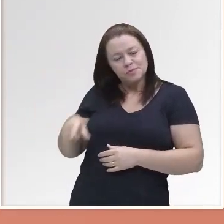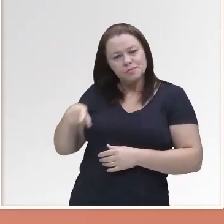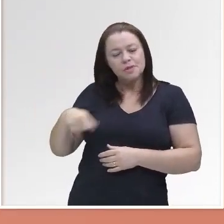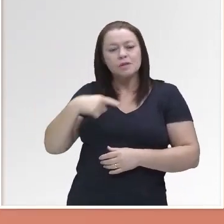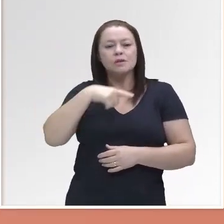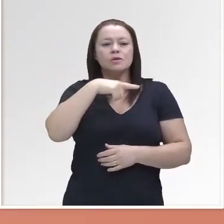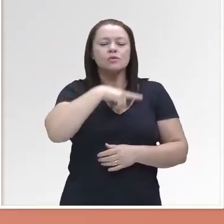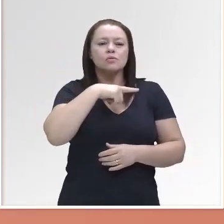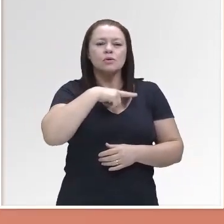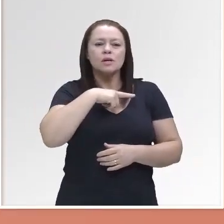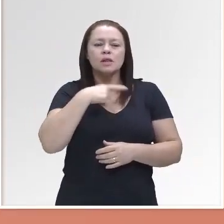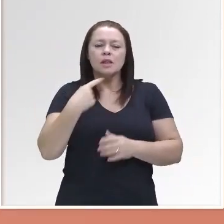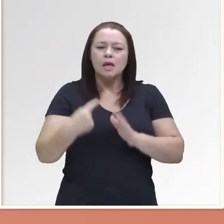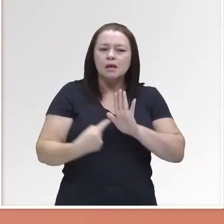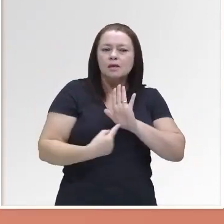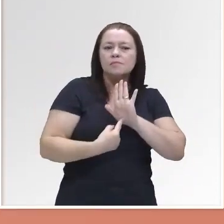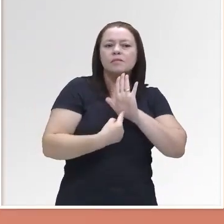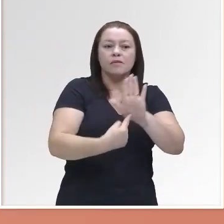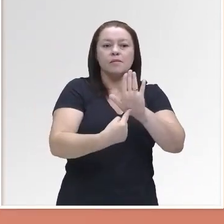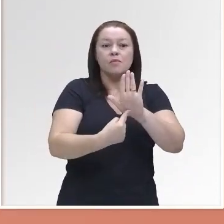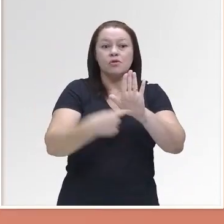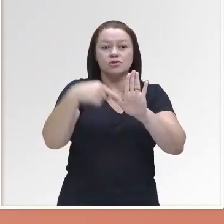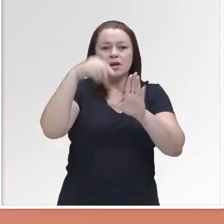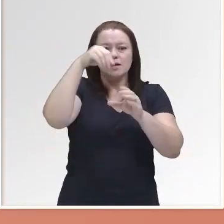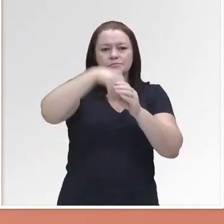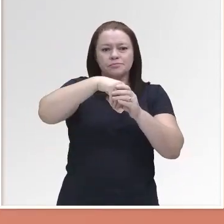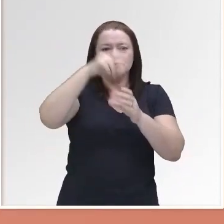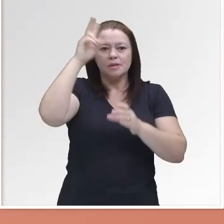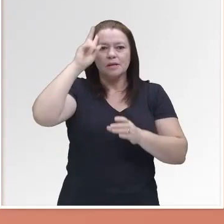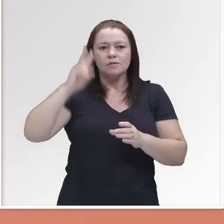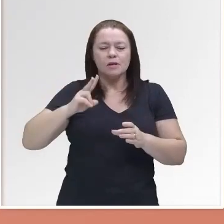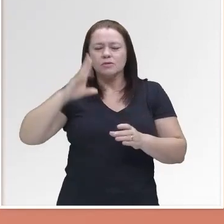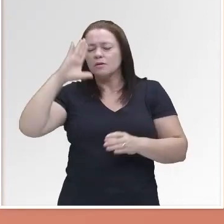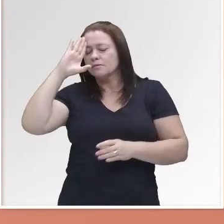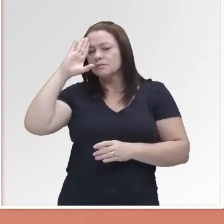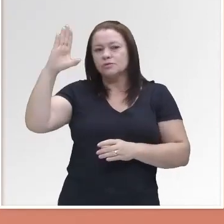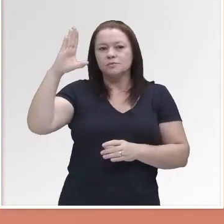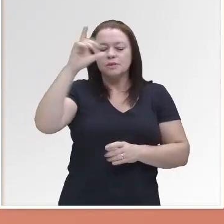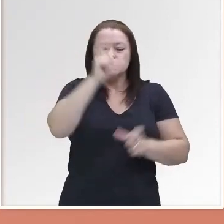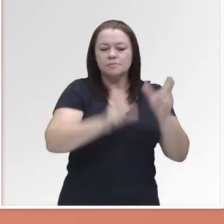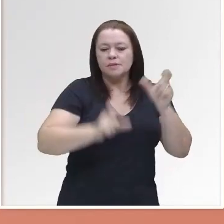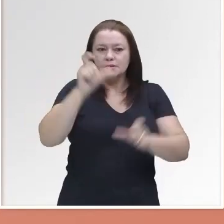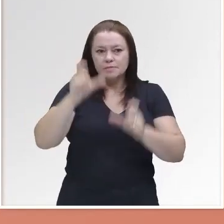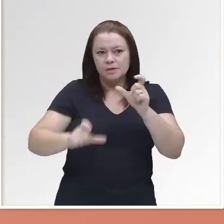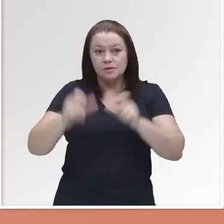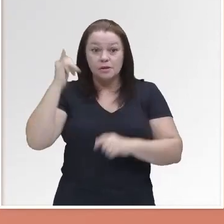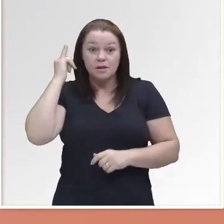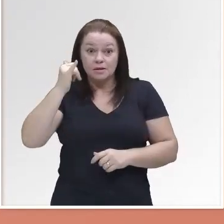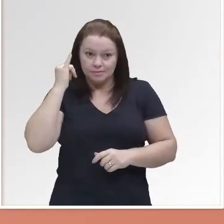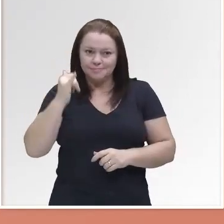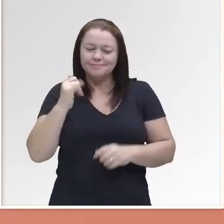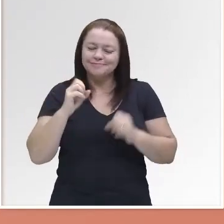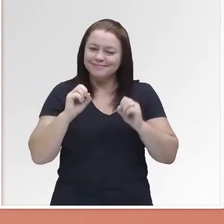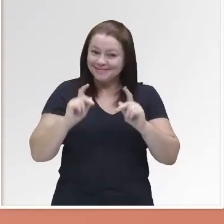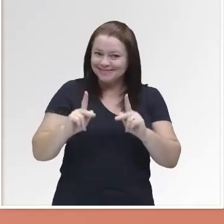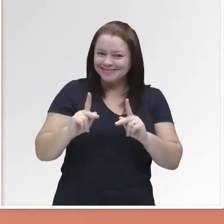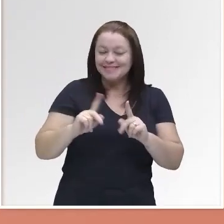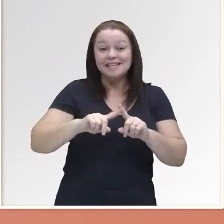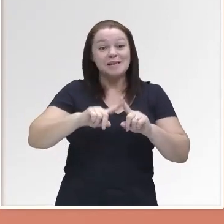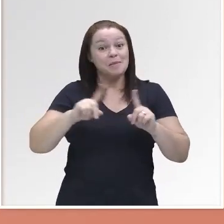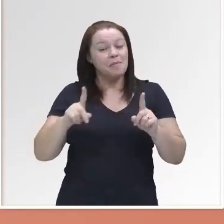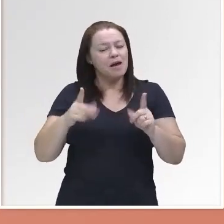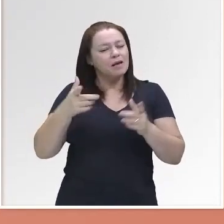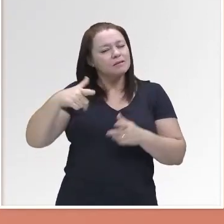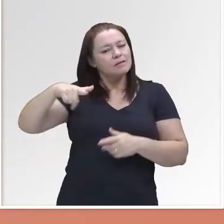os principais elementos da narração. Mas antes de nós estudarmos isso